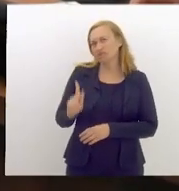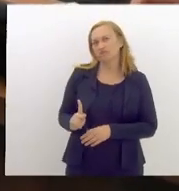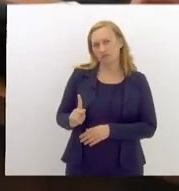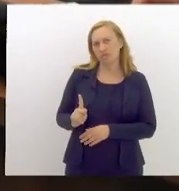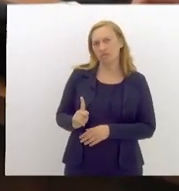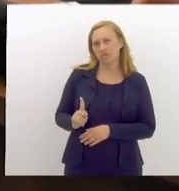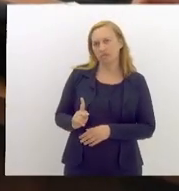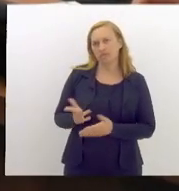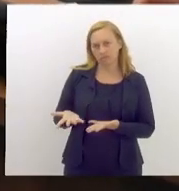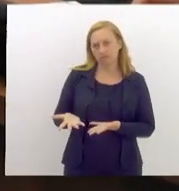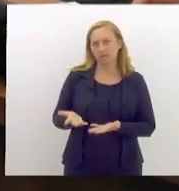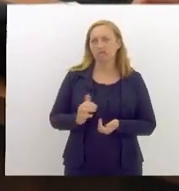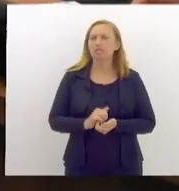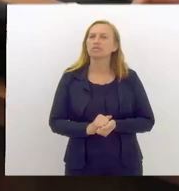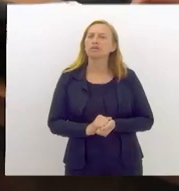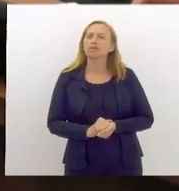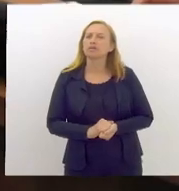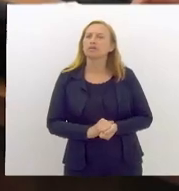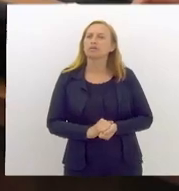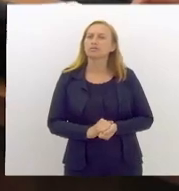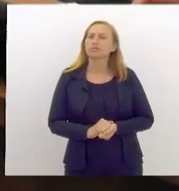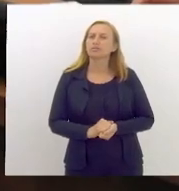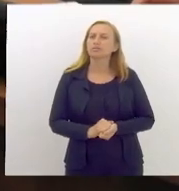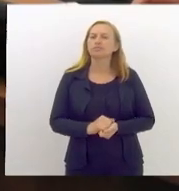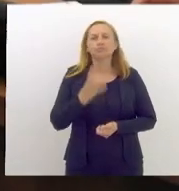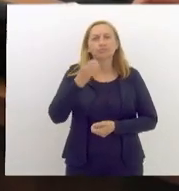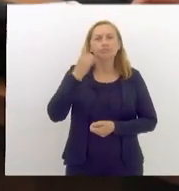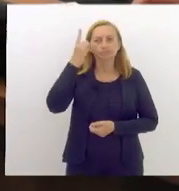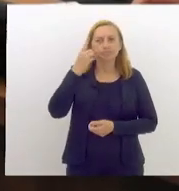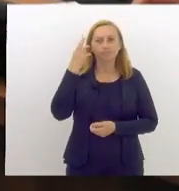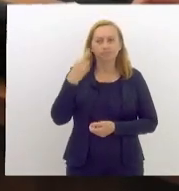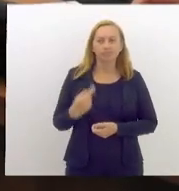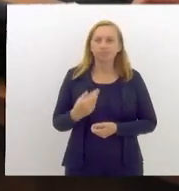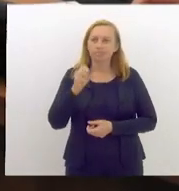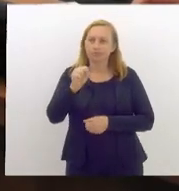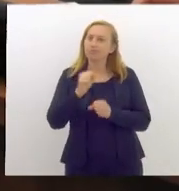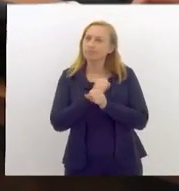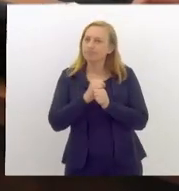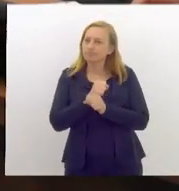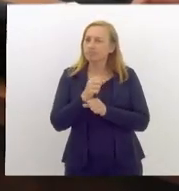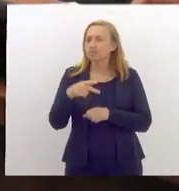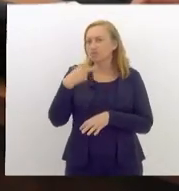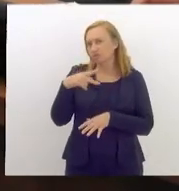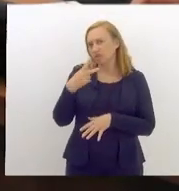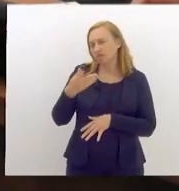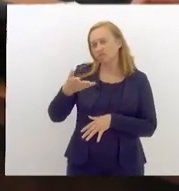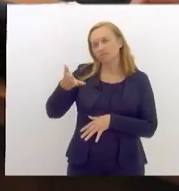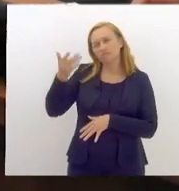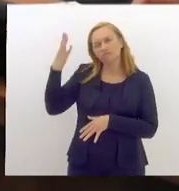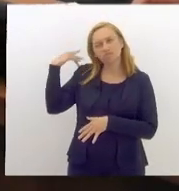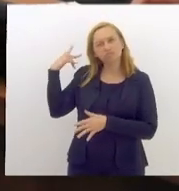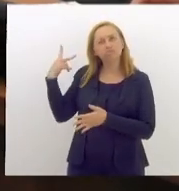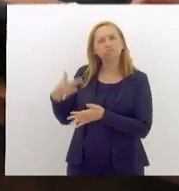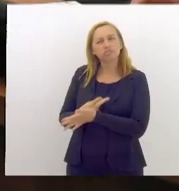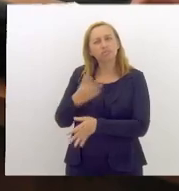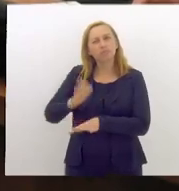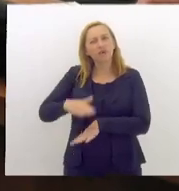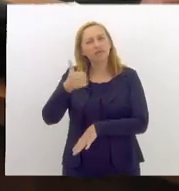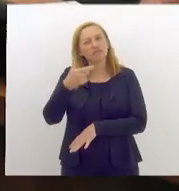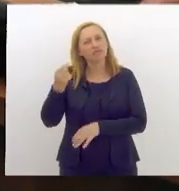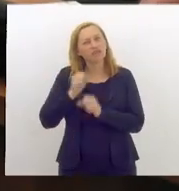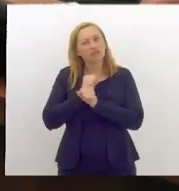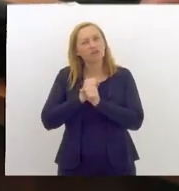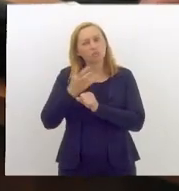parcialmente proporcionalmente deputada Renata com 8 anos eu tô falando de uma coisa que aconteceu há mais de 20 anos